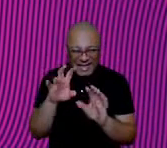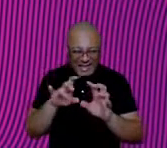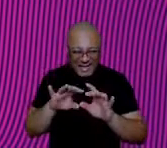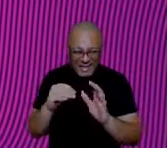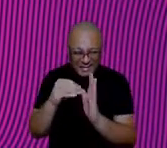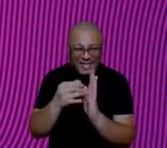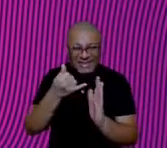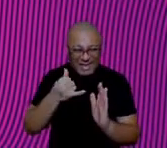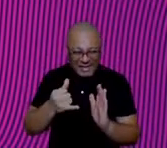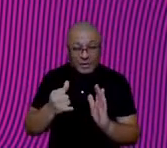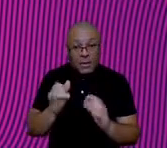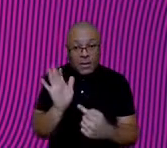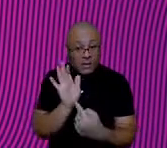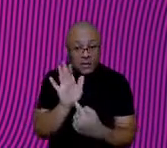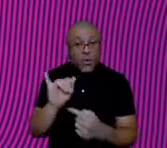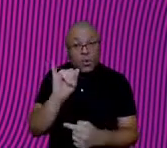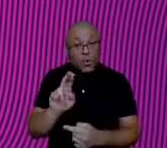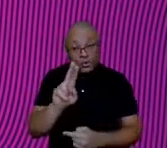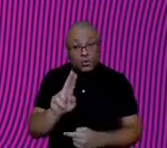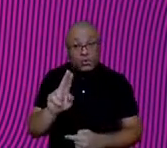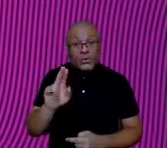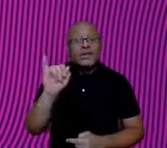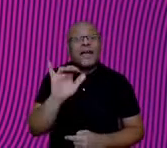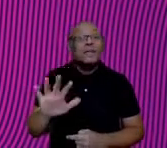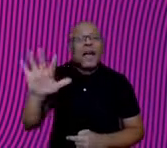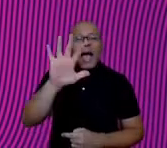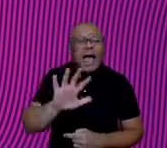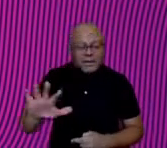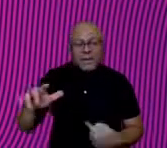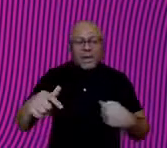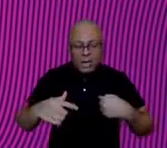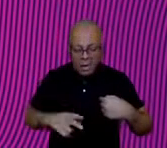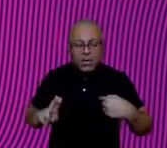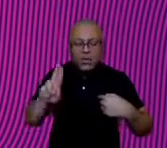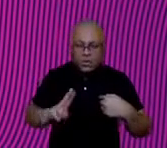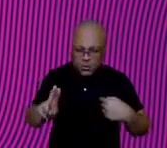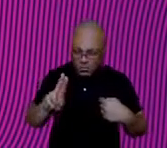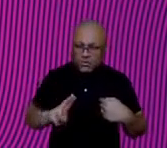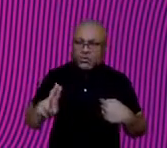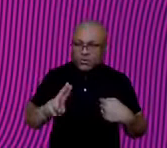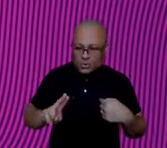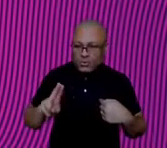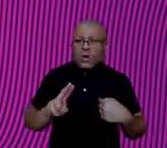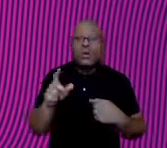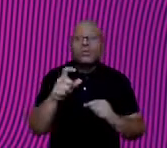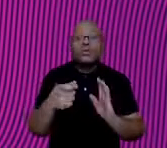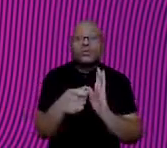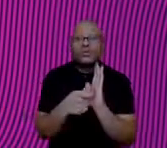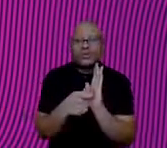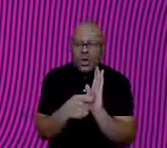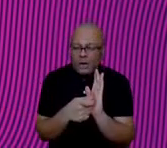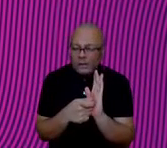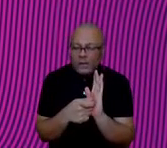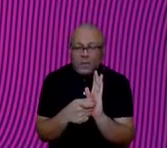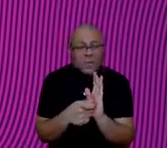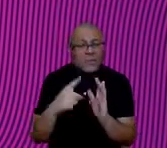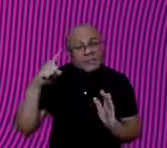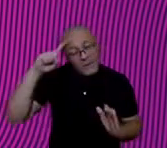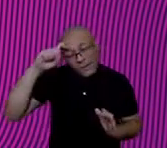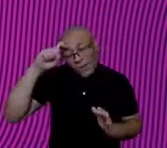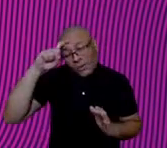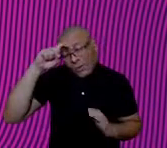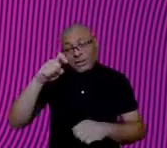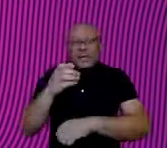vocês, eu faço pessoalmente um tipo de software, mas é super complexo, você tem que treinar as